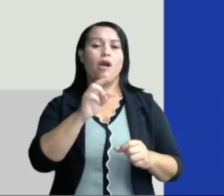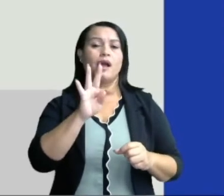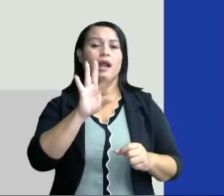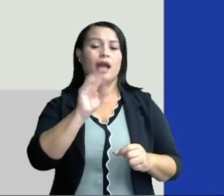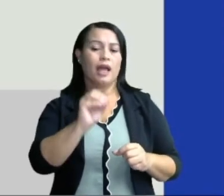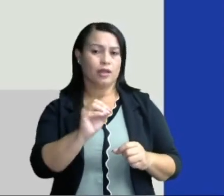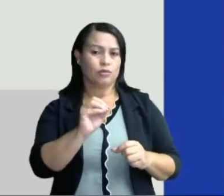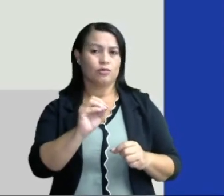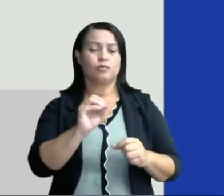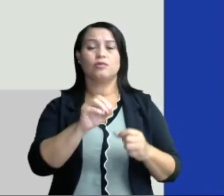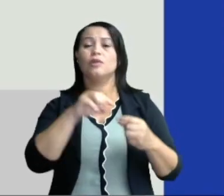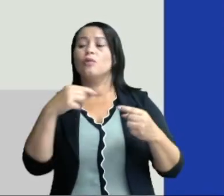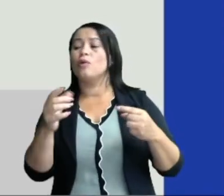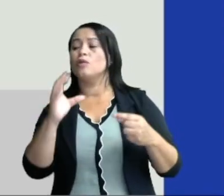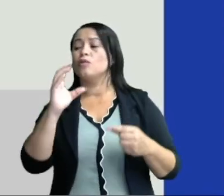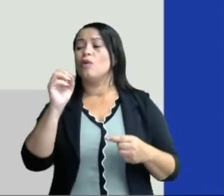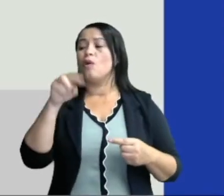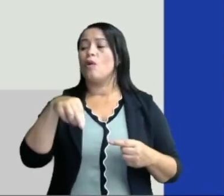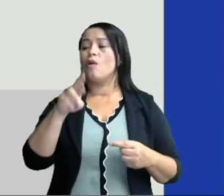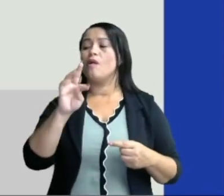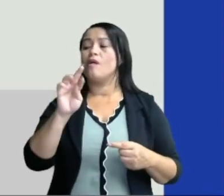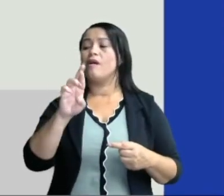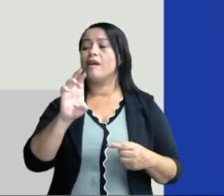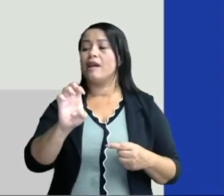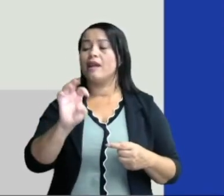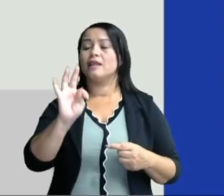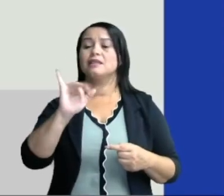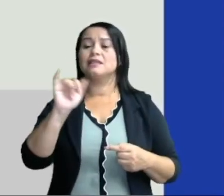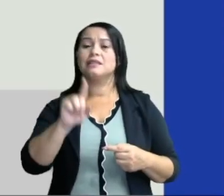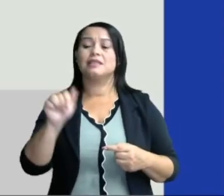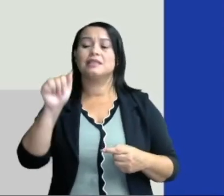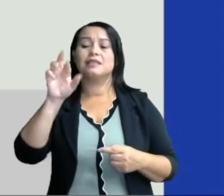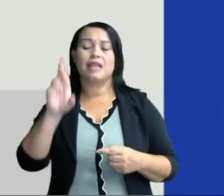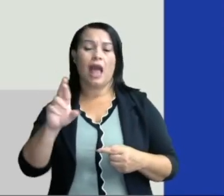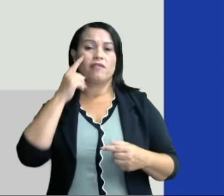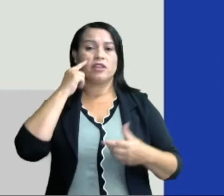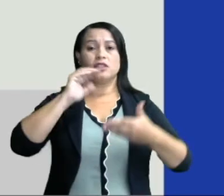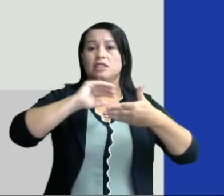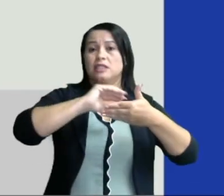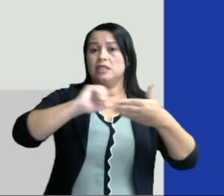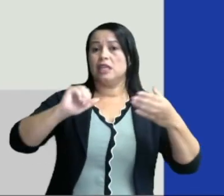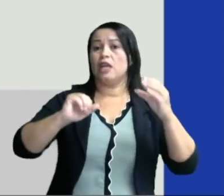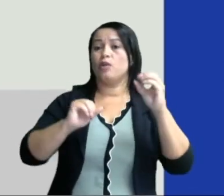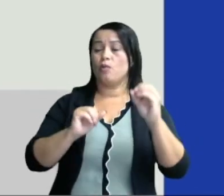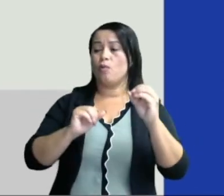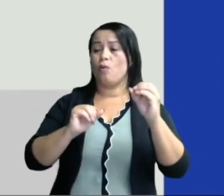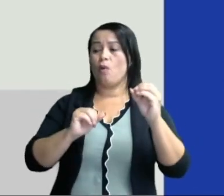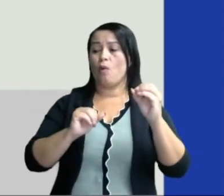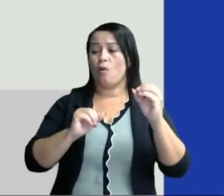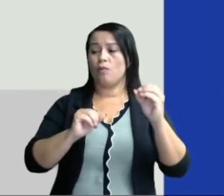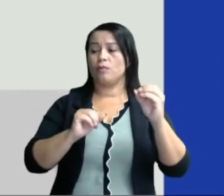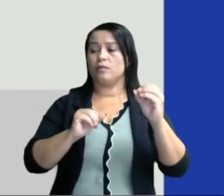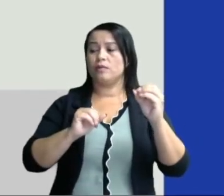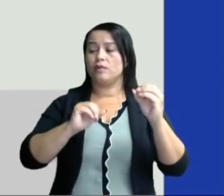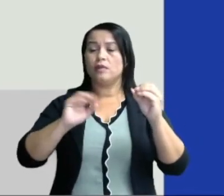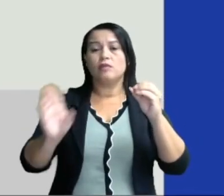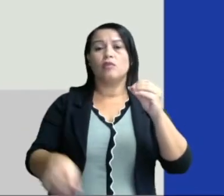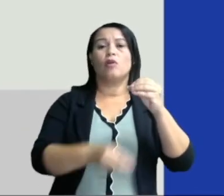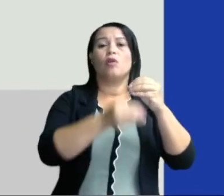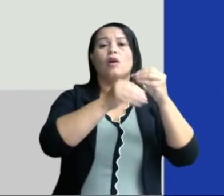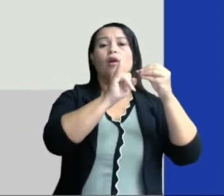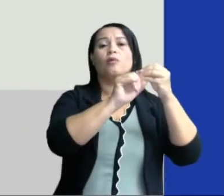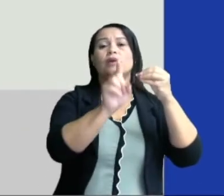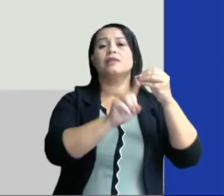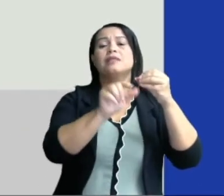Concreto, concretizar. Eu aqui agora tirei a letra O, tá? Tirei a letra O e vou